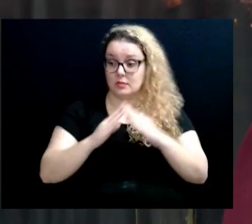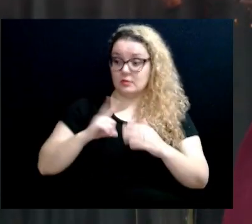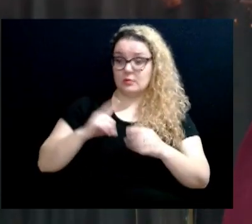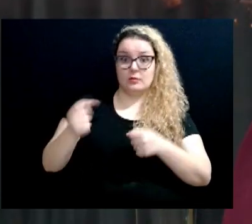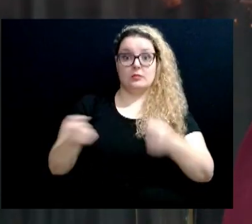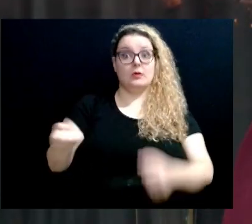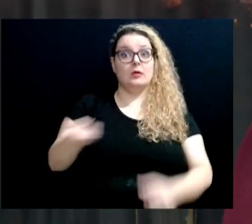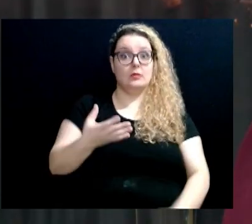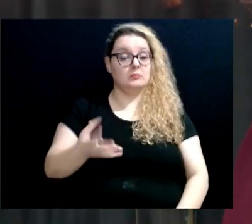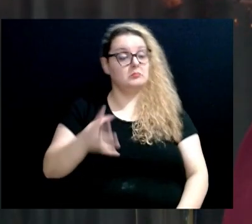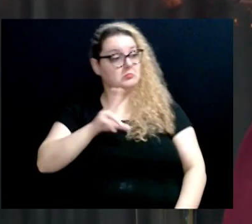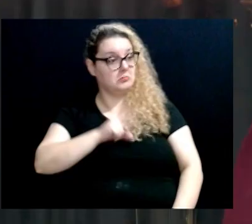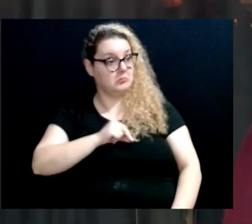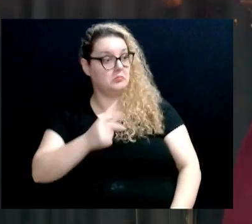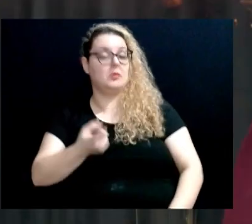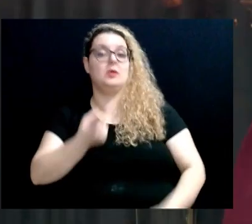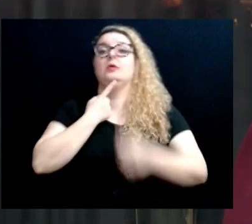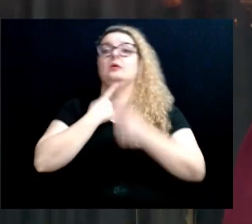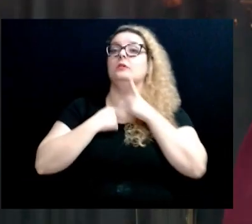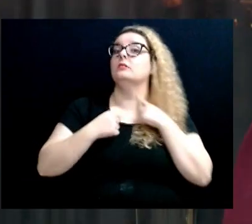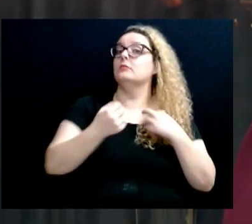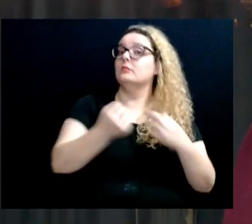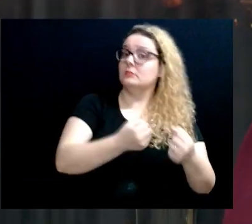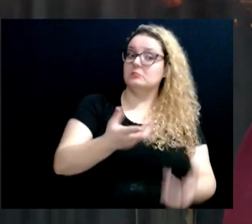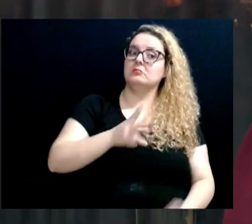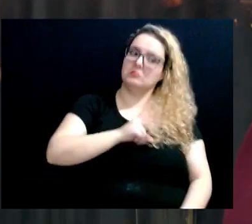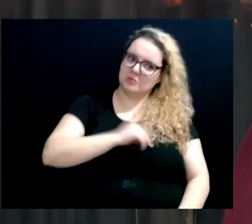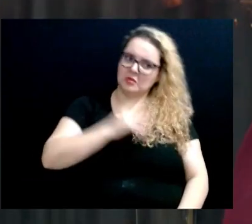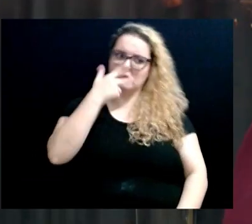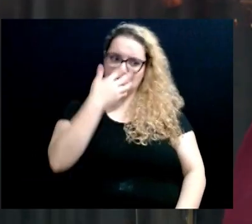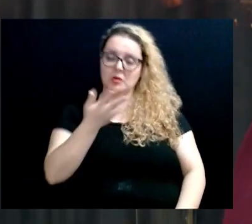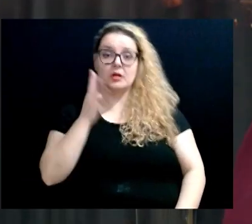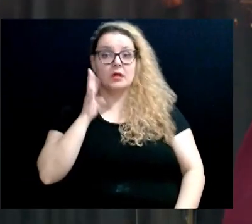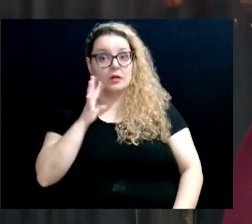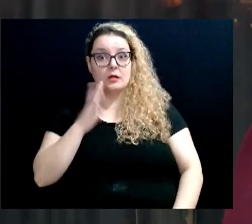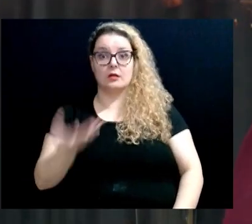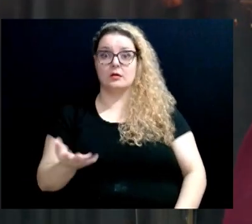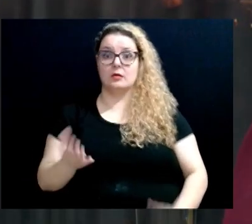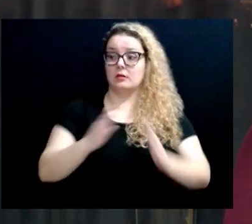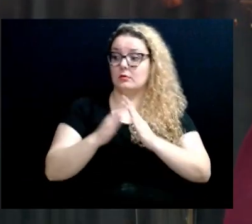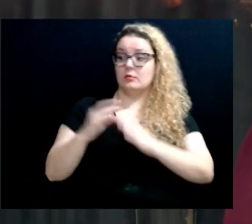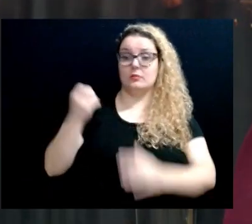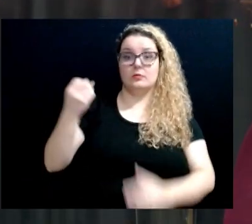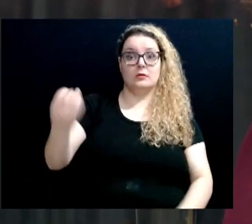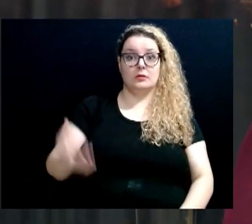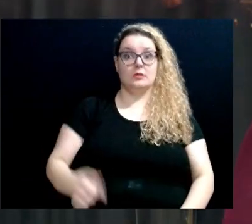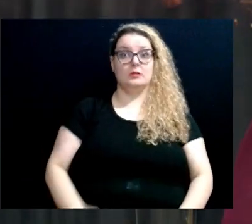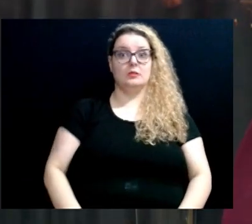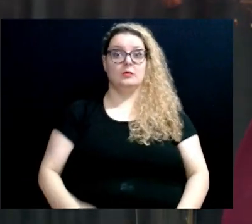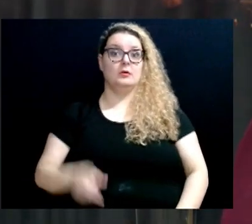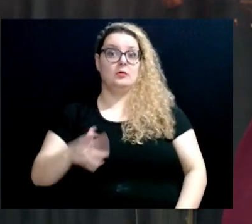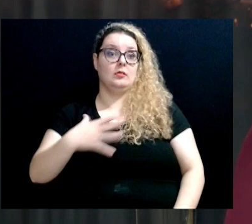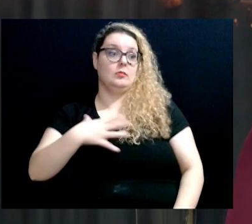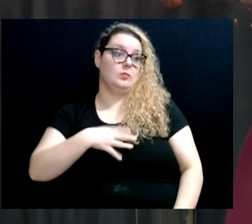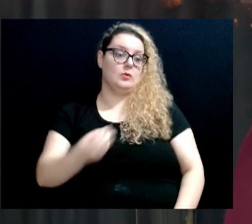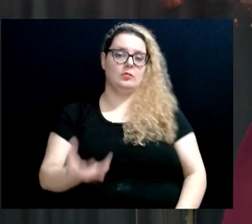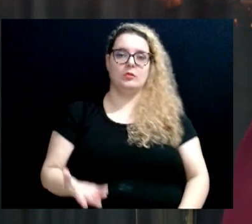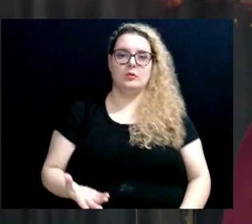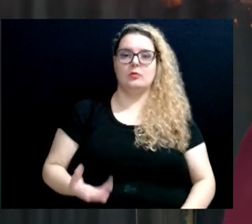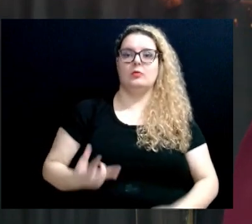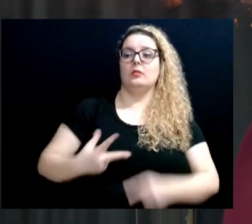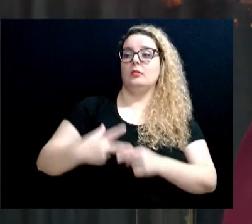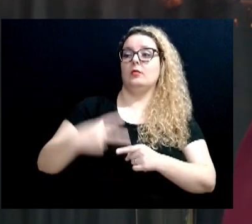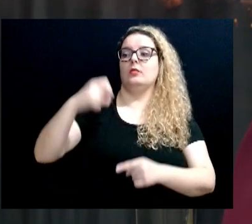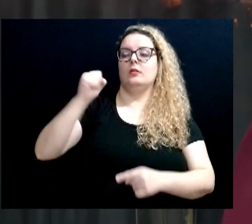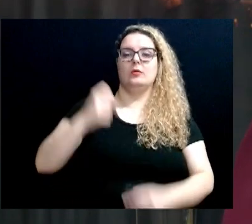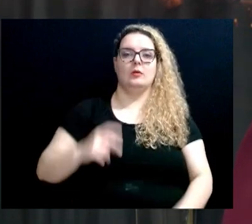eu tenho desejo por esse carro também, né? Nossa, que legal, meu vizinho foi viajar. Ou o meu filho conquistou o próximo